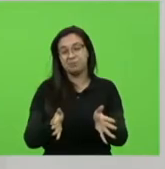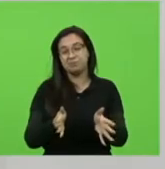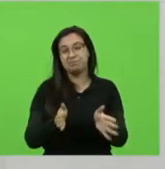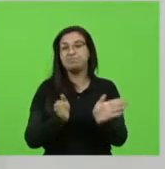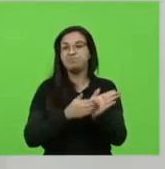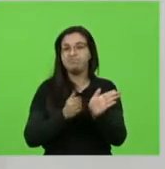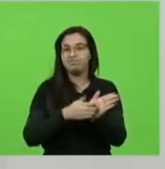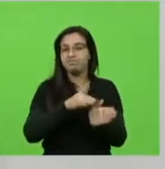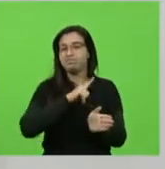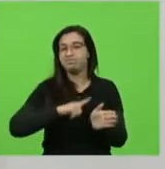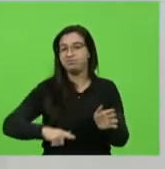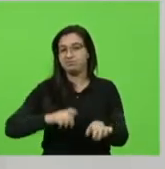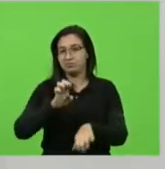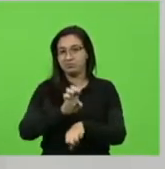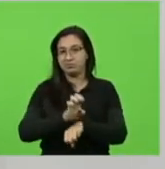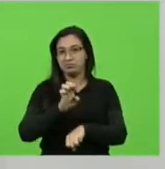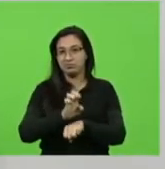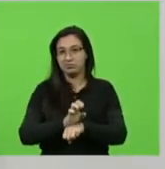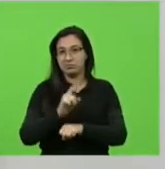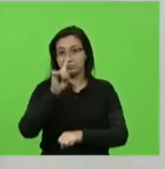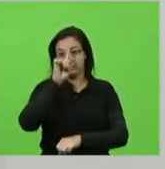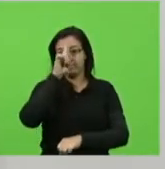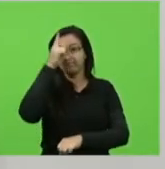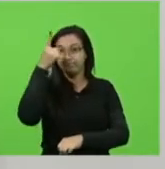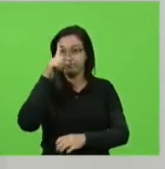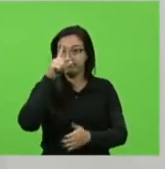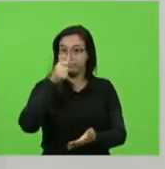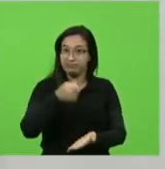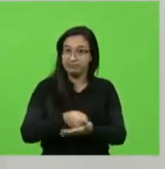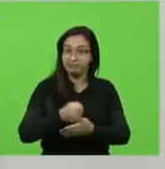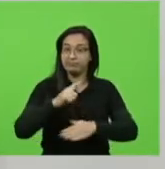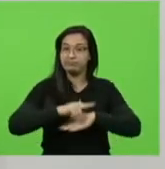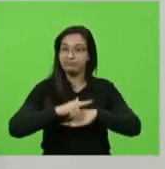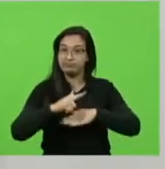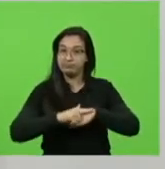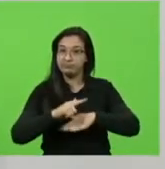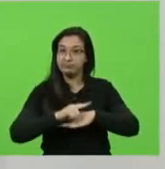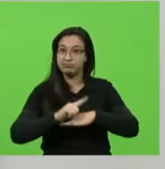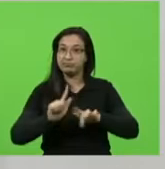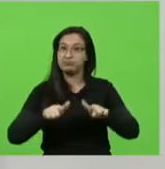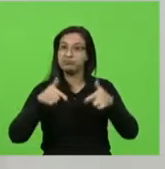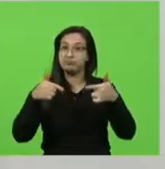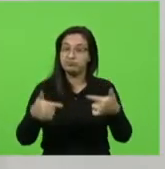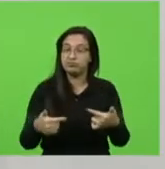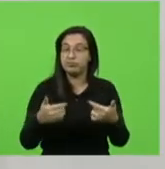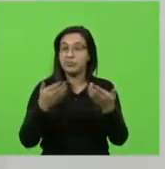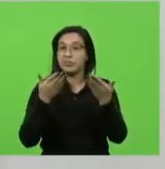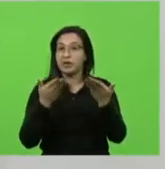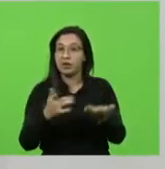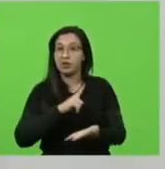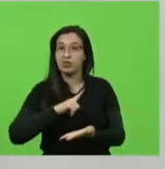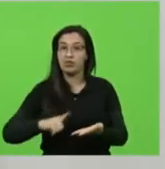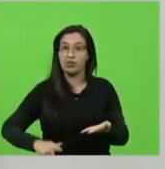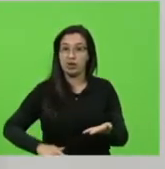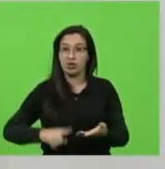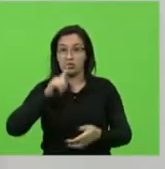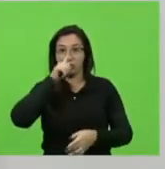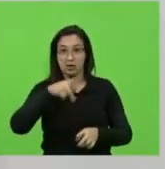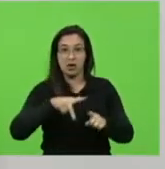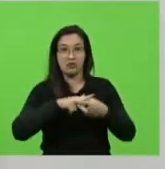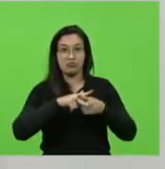do Estado pela iniciativa, parabéns ao governador por determinar essa negociação e